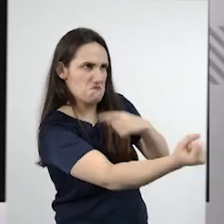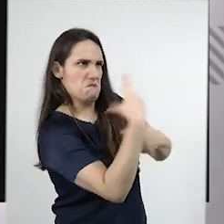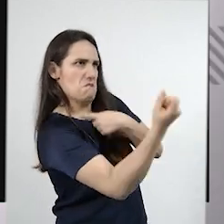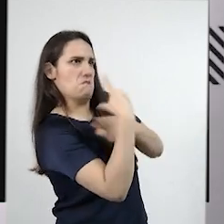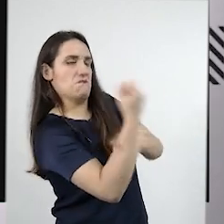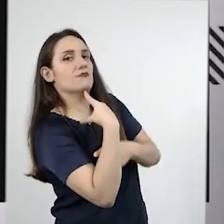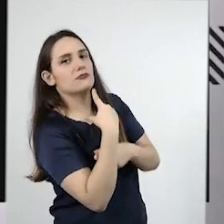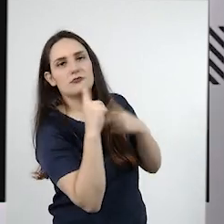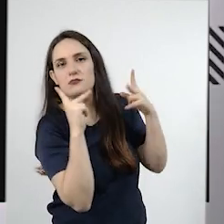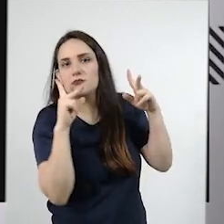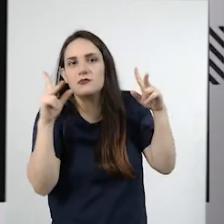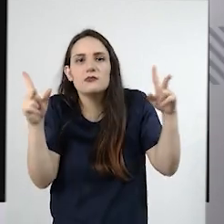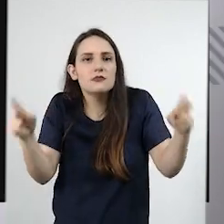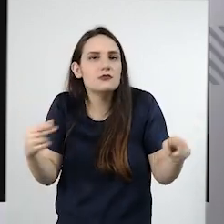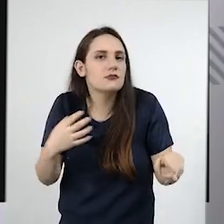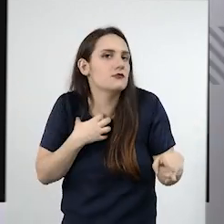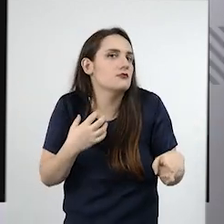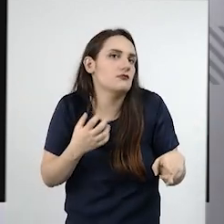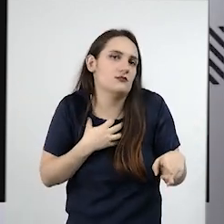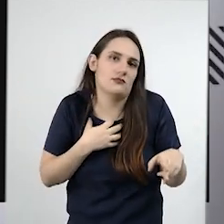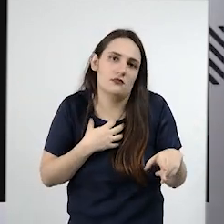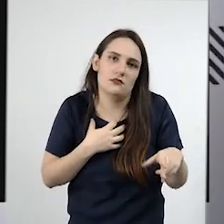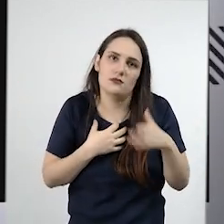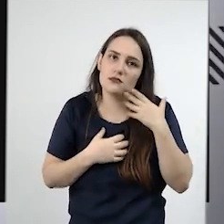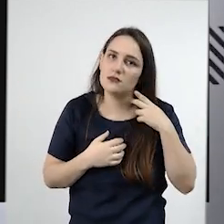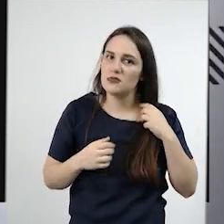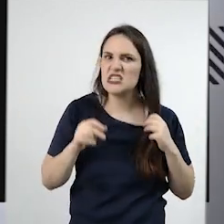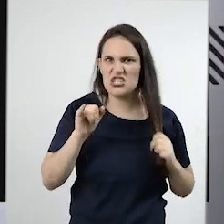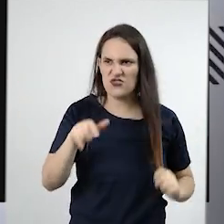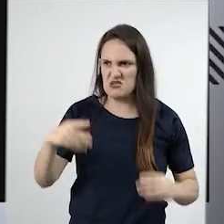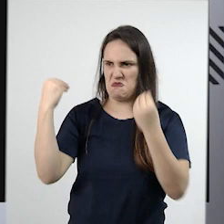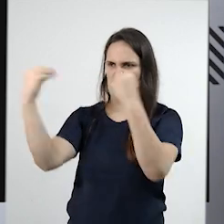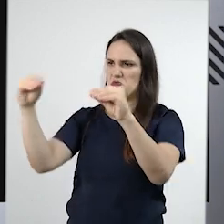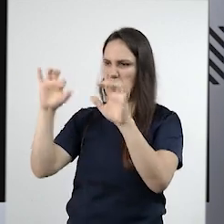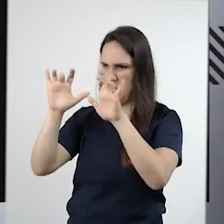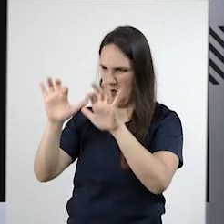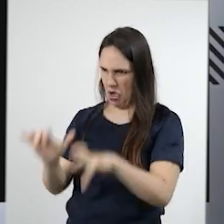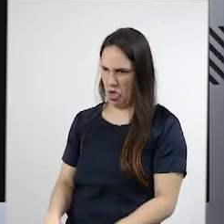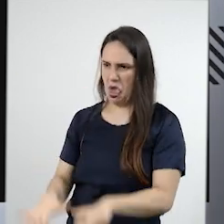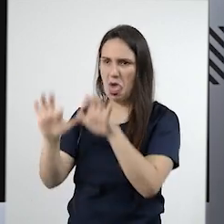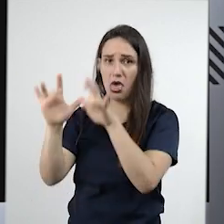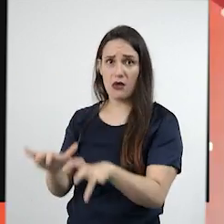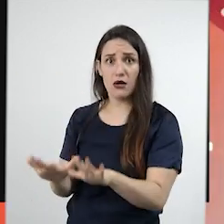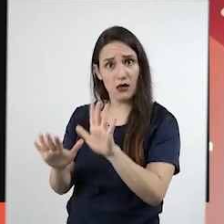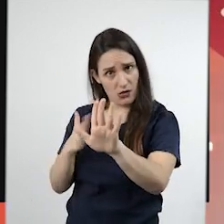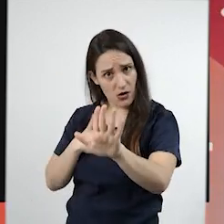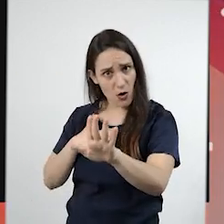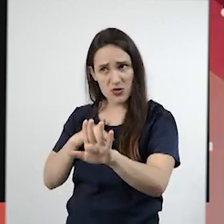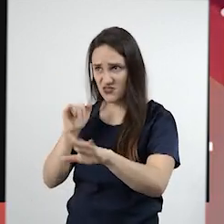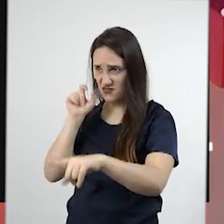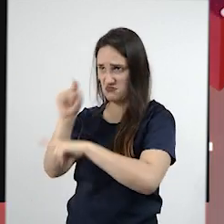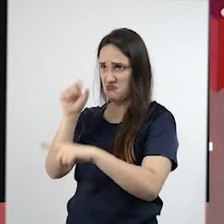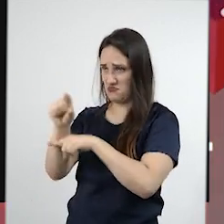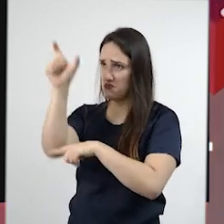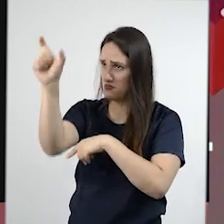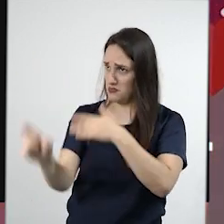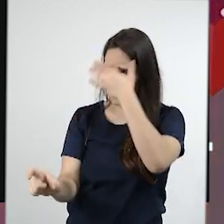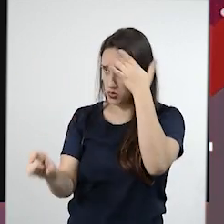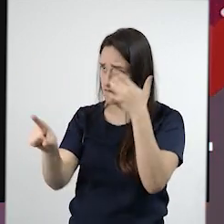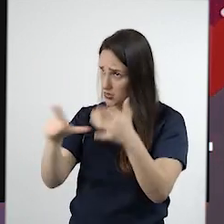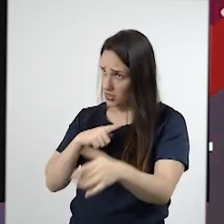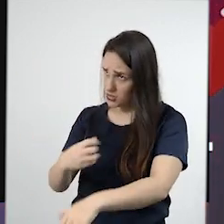ali daquela postagem existe um ser humano que tem emoções, que tem pensamentos, tanto quanto eu, né? Então, isso é